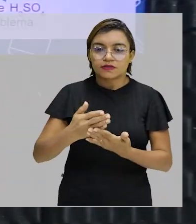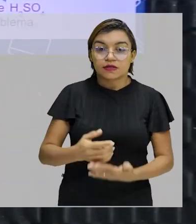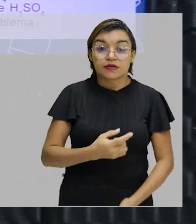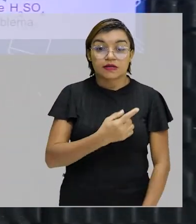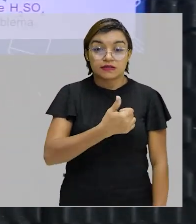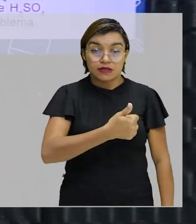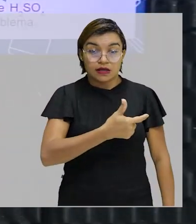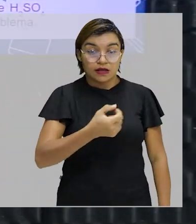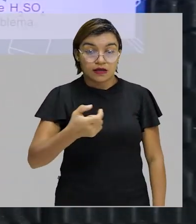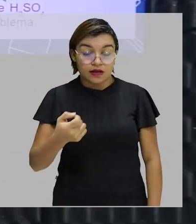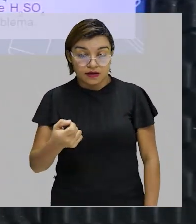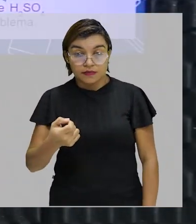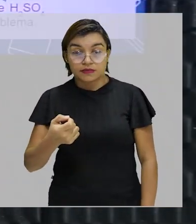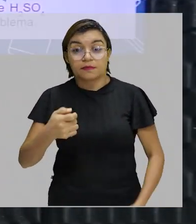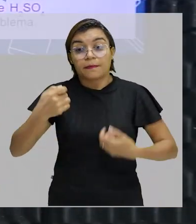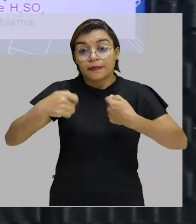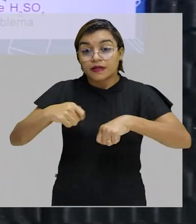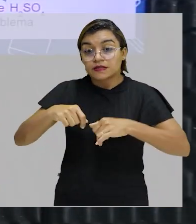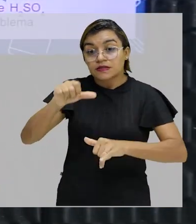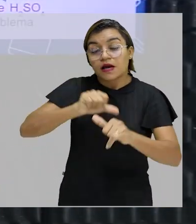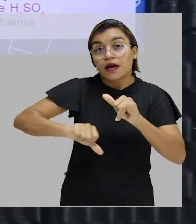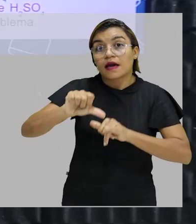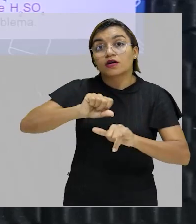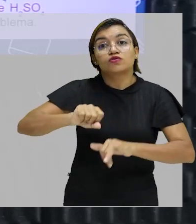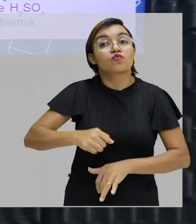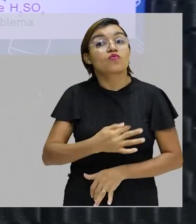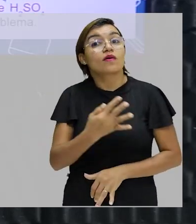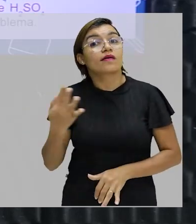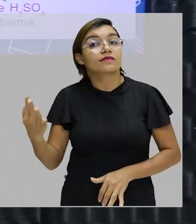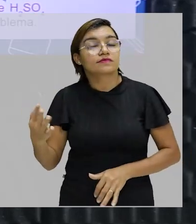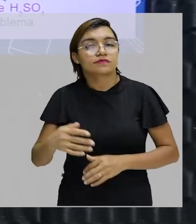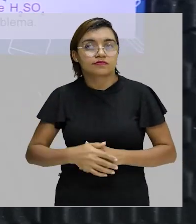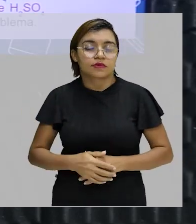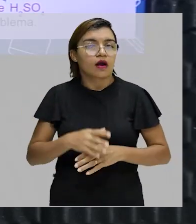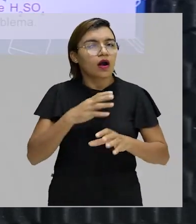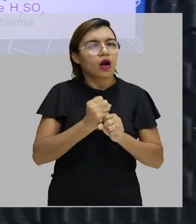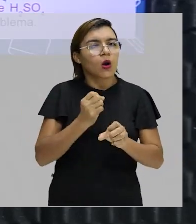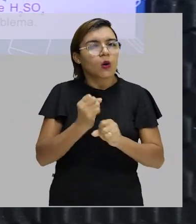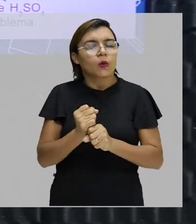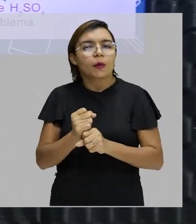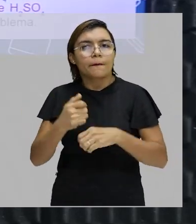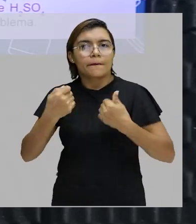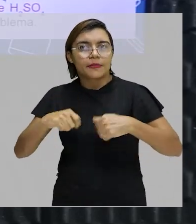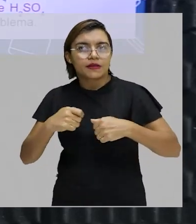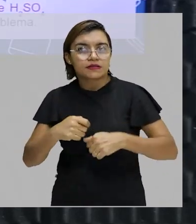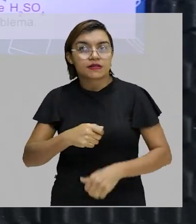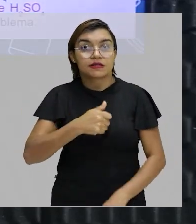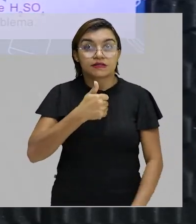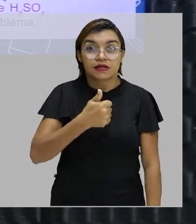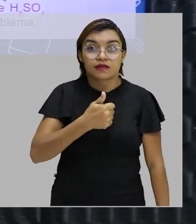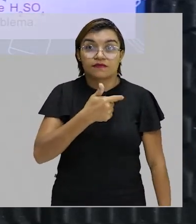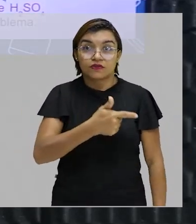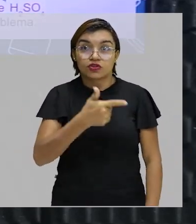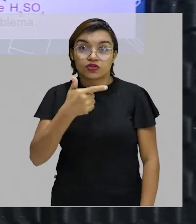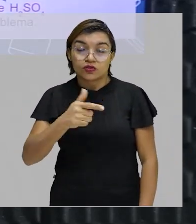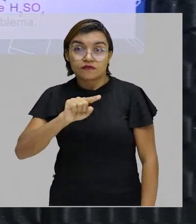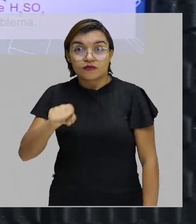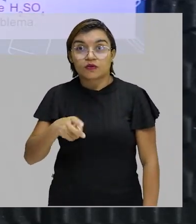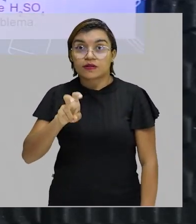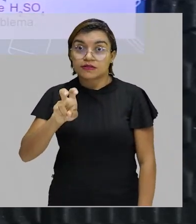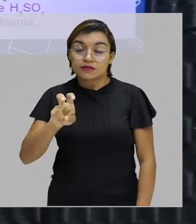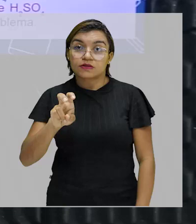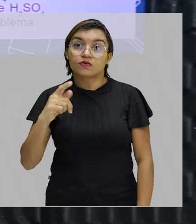100 gramas precisa reagir com quanto? Fazendo todo o cálculo, precisa reagir com 122,5